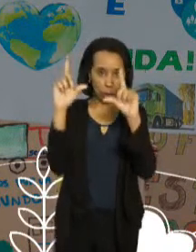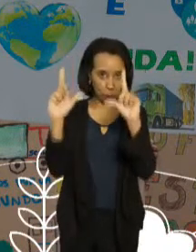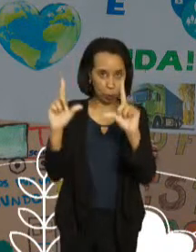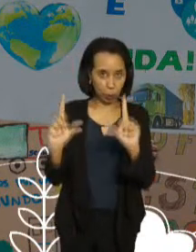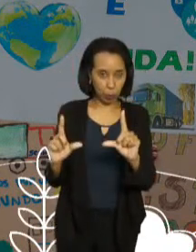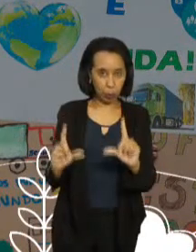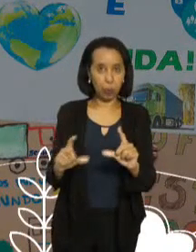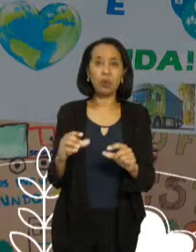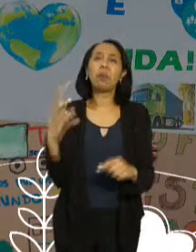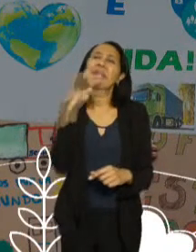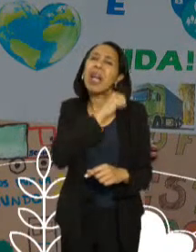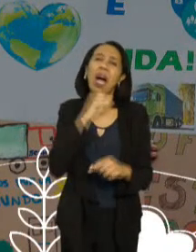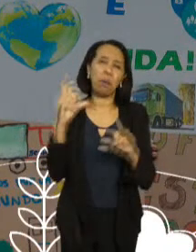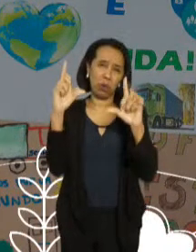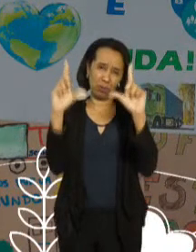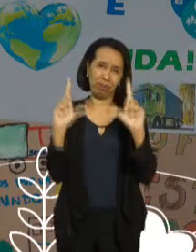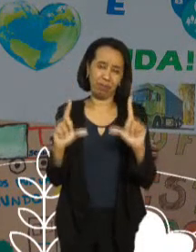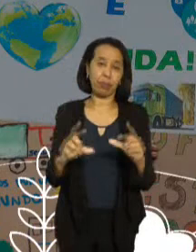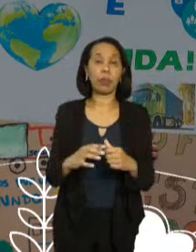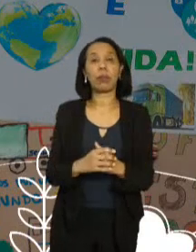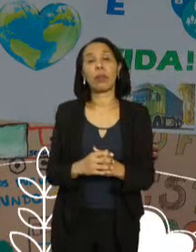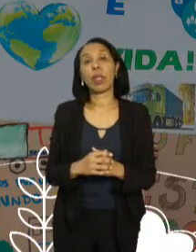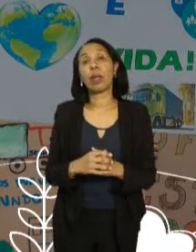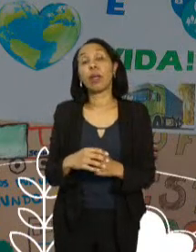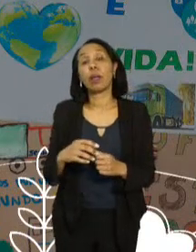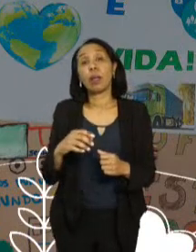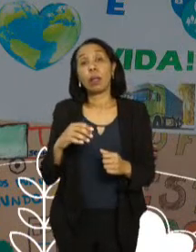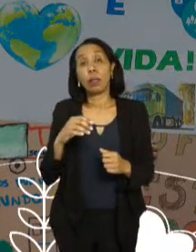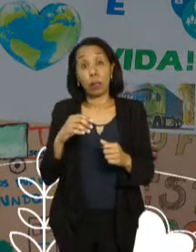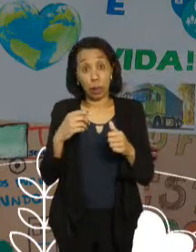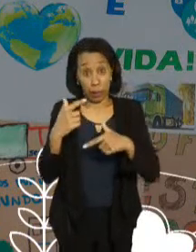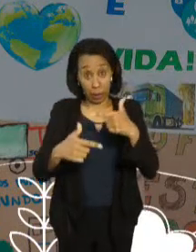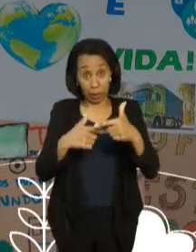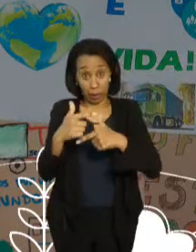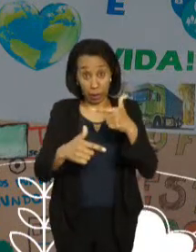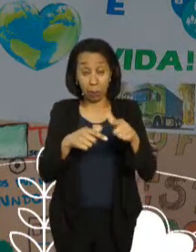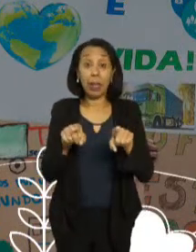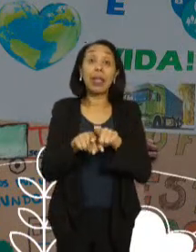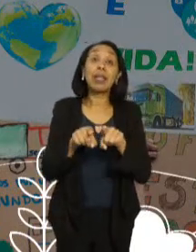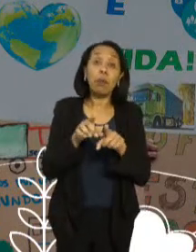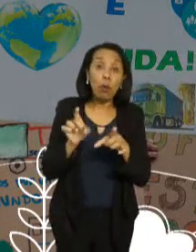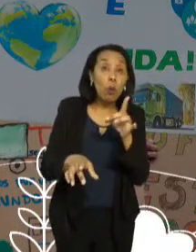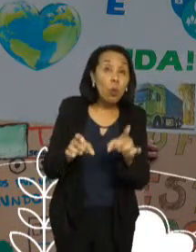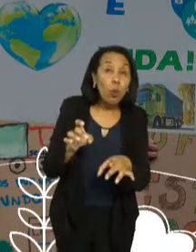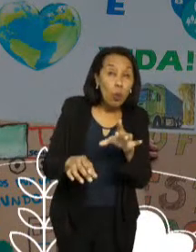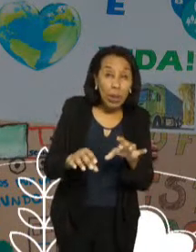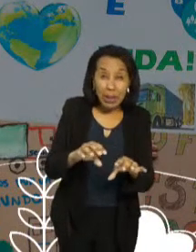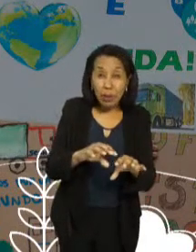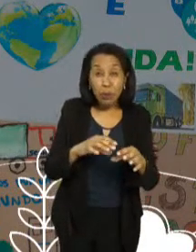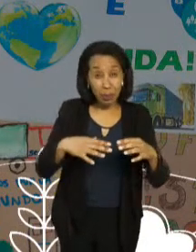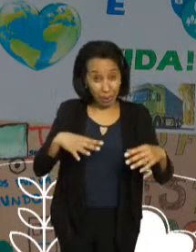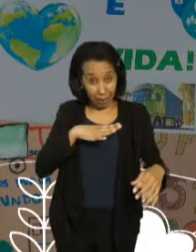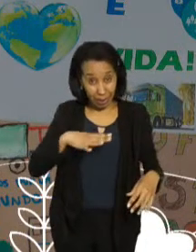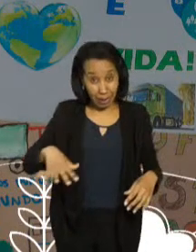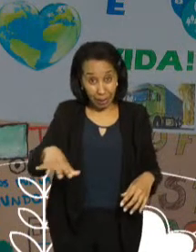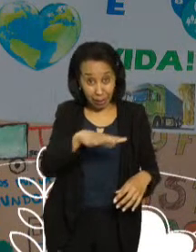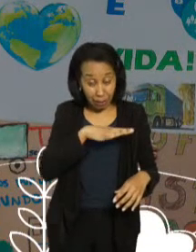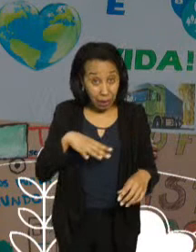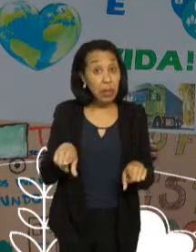passar rapidamente os slides. Nós vamos trabalhar também com resíduos sólidos urbanos, mas também os